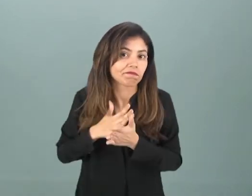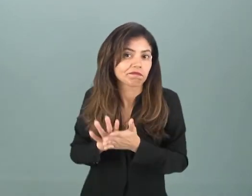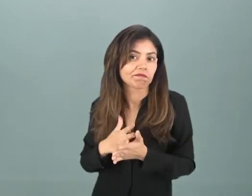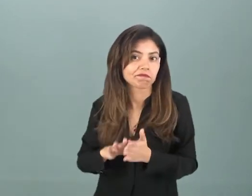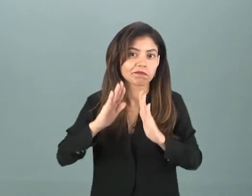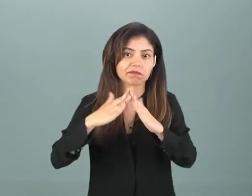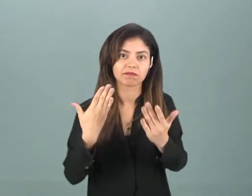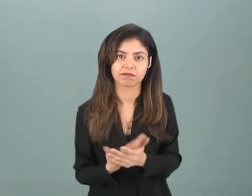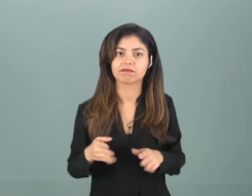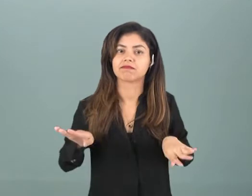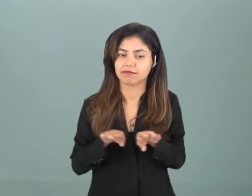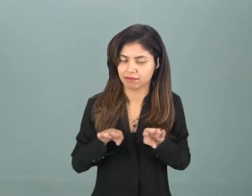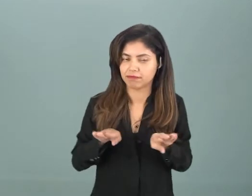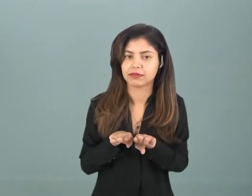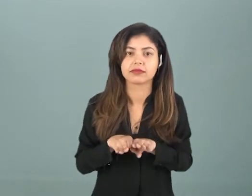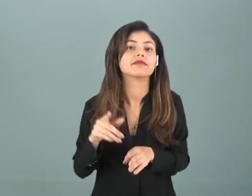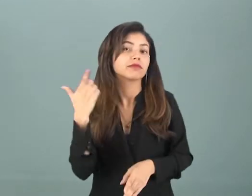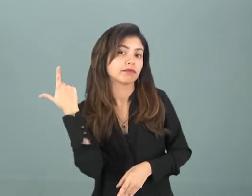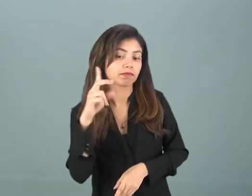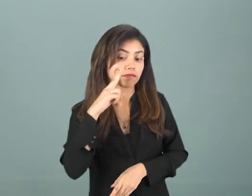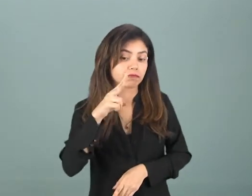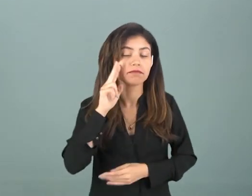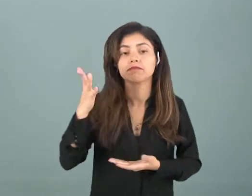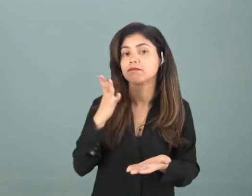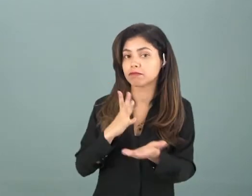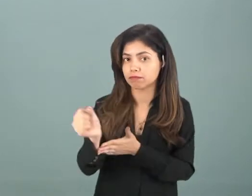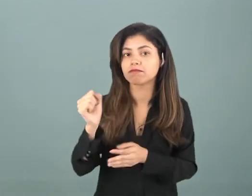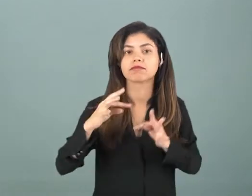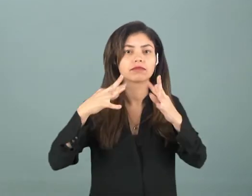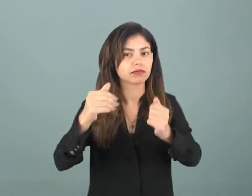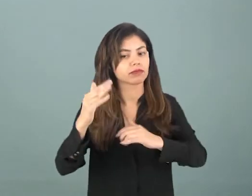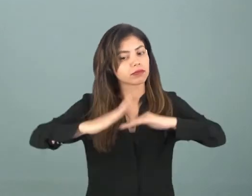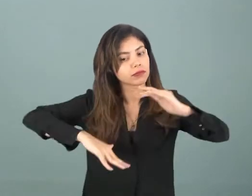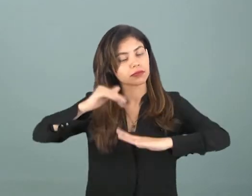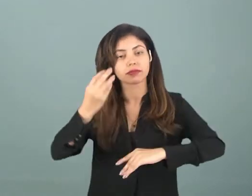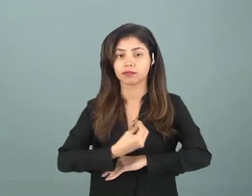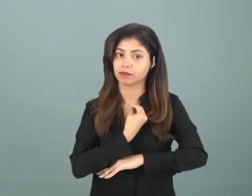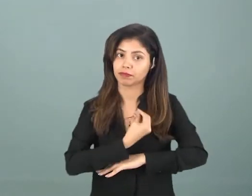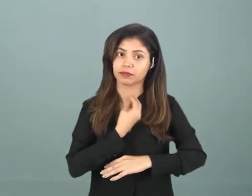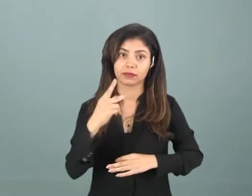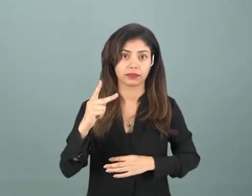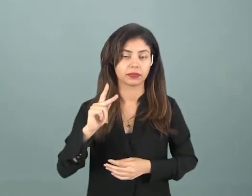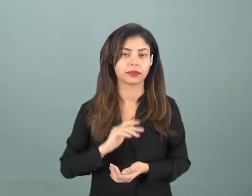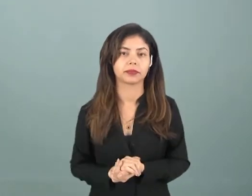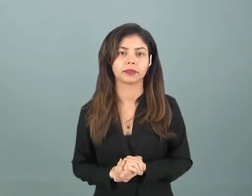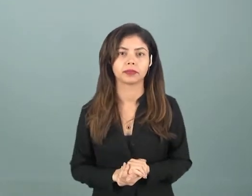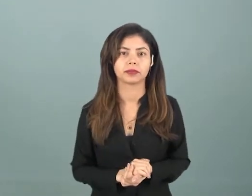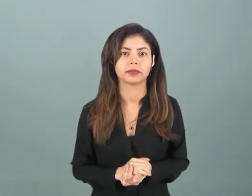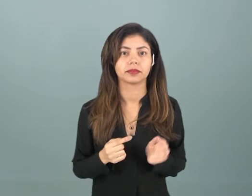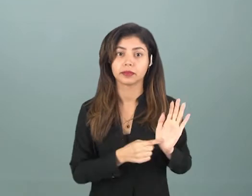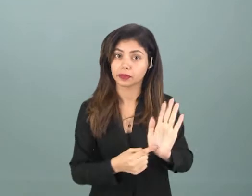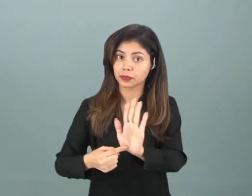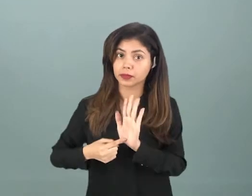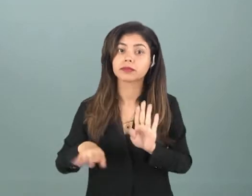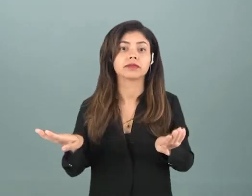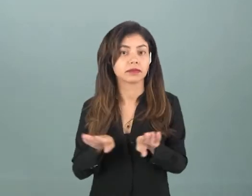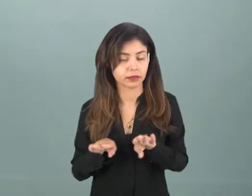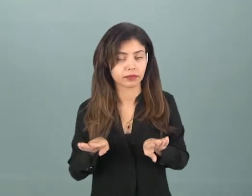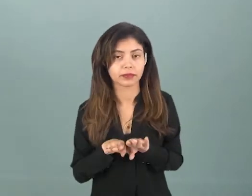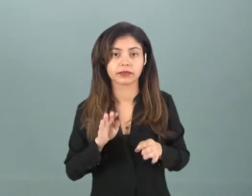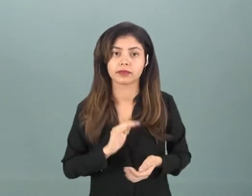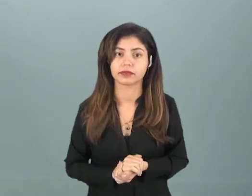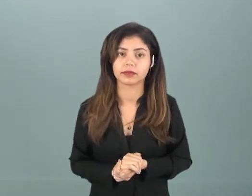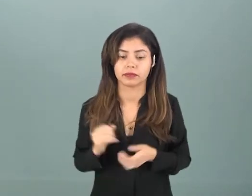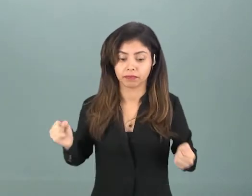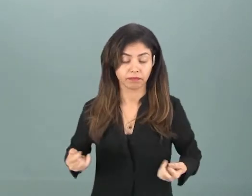gente vê algumas conquistas que ele teve na trajetória da vida profissional dele aí. E as obras que foram apresentadas também. Vocês